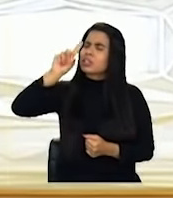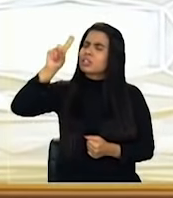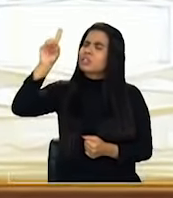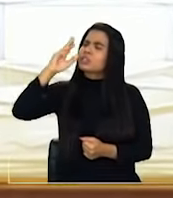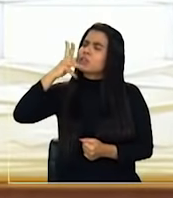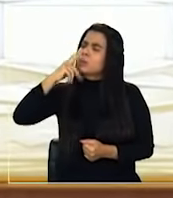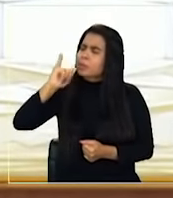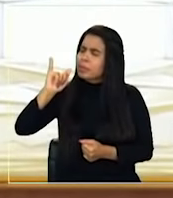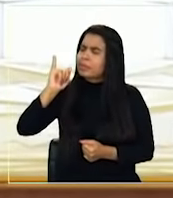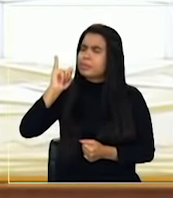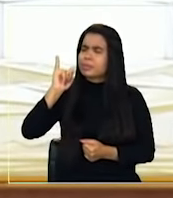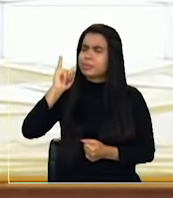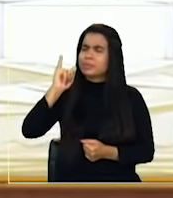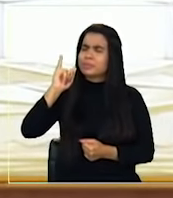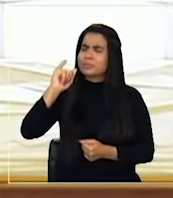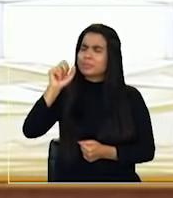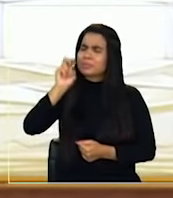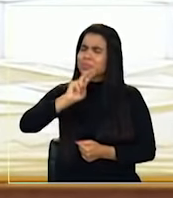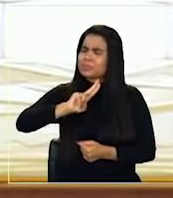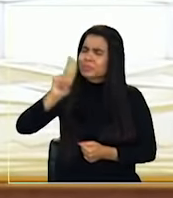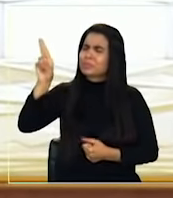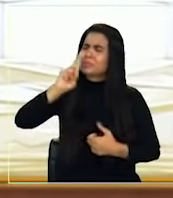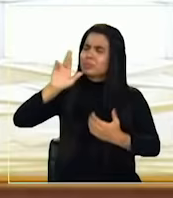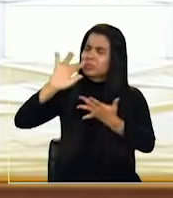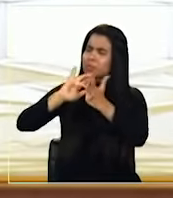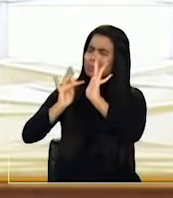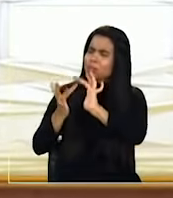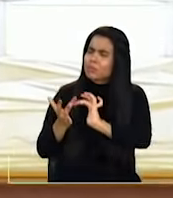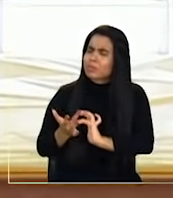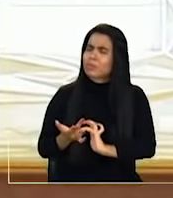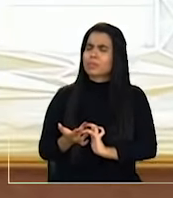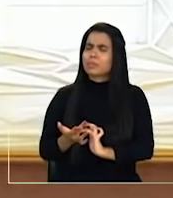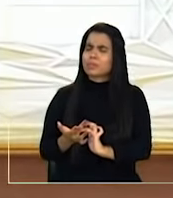Pai, em nome do Senhor Jesus,